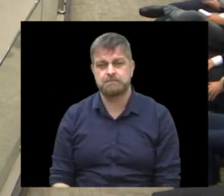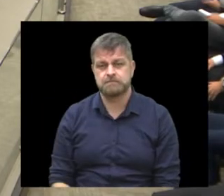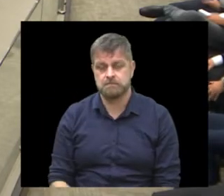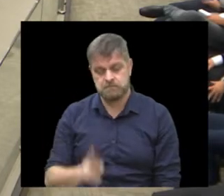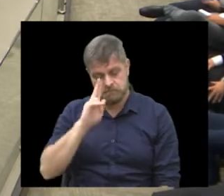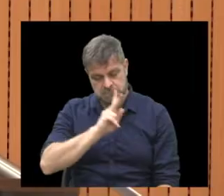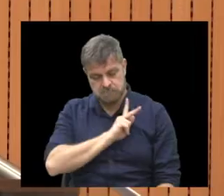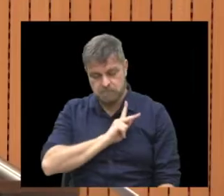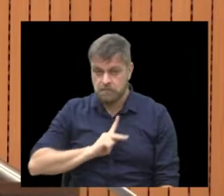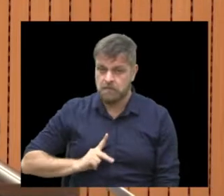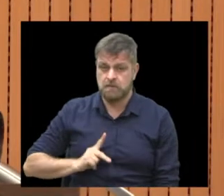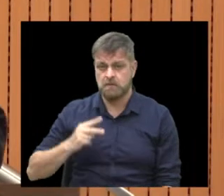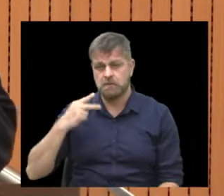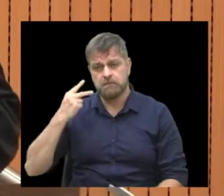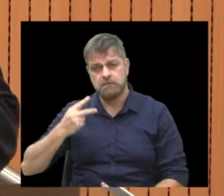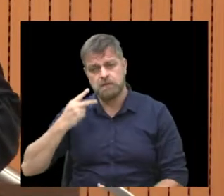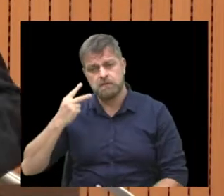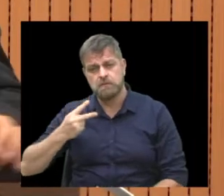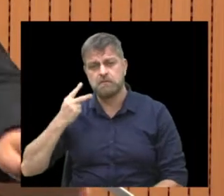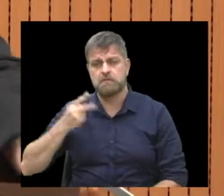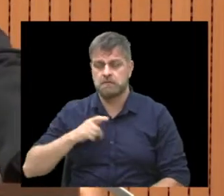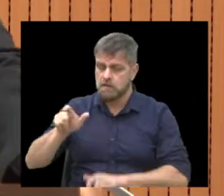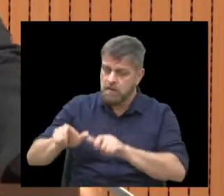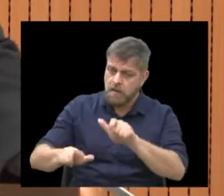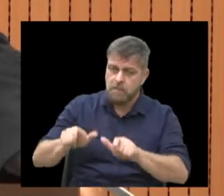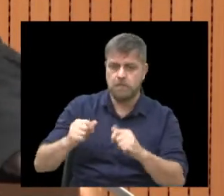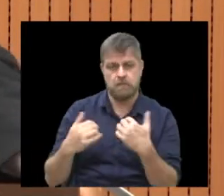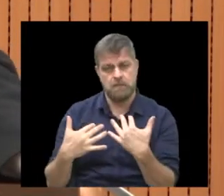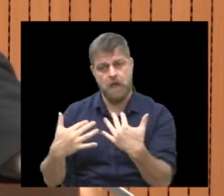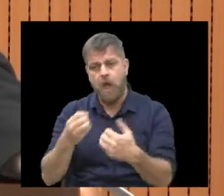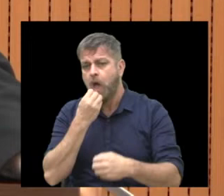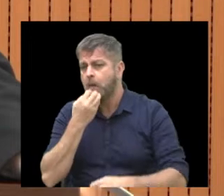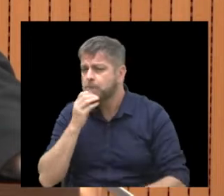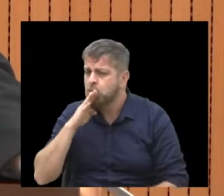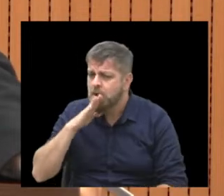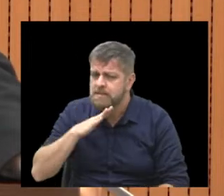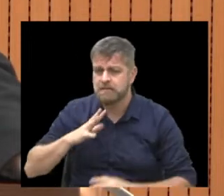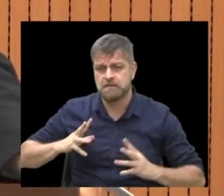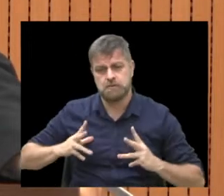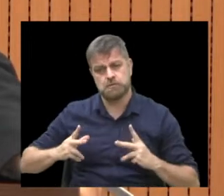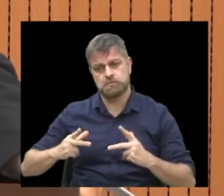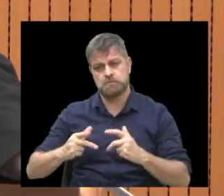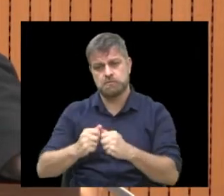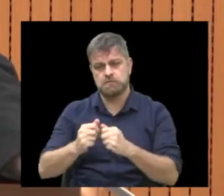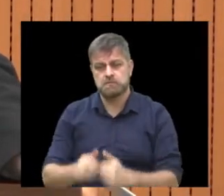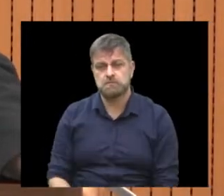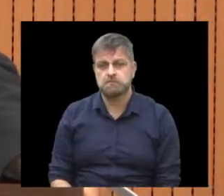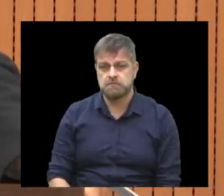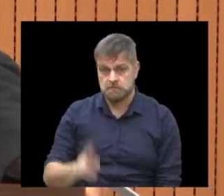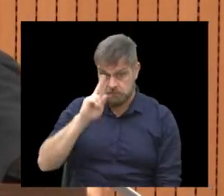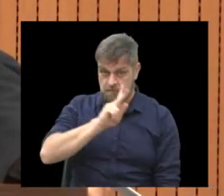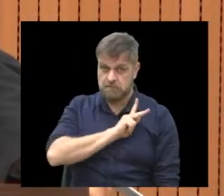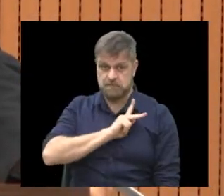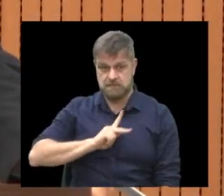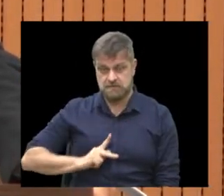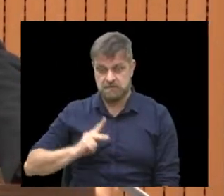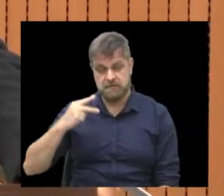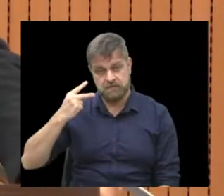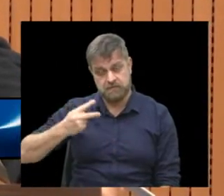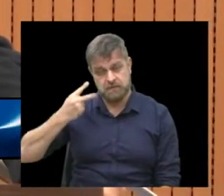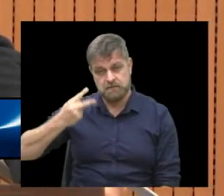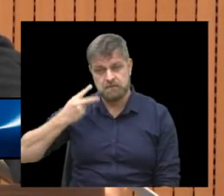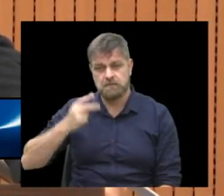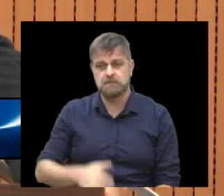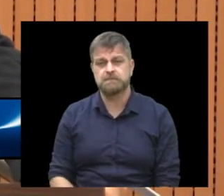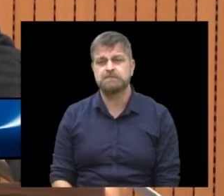Senhor presidente, senhores vereadores, público presente, muito boa tarde a todos. Senhor presidente, senhores